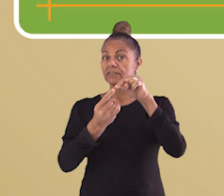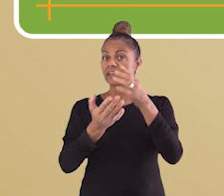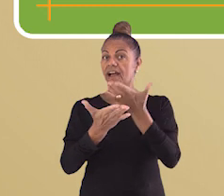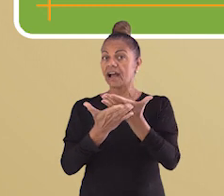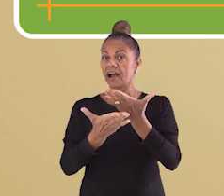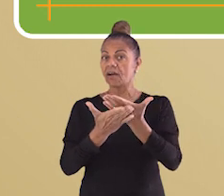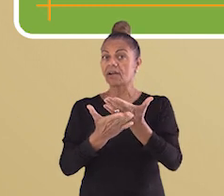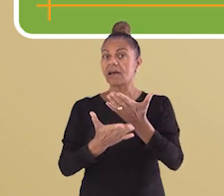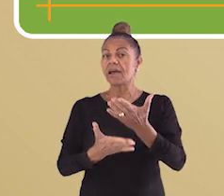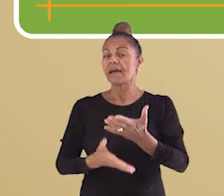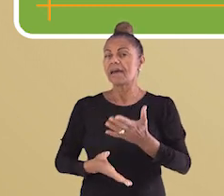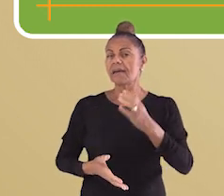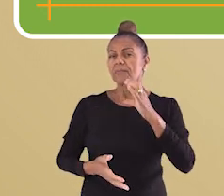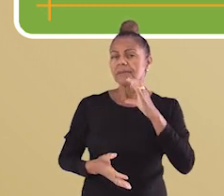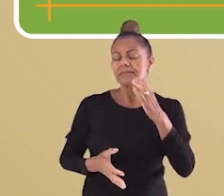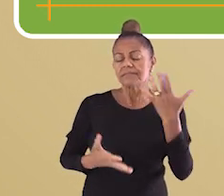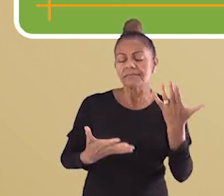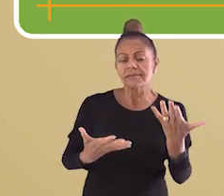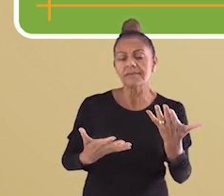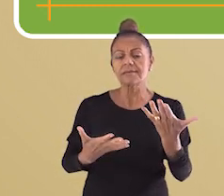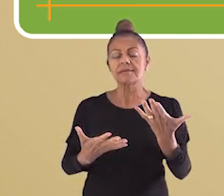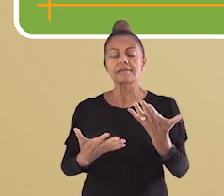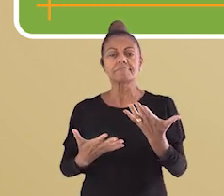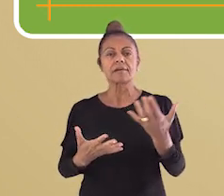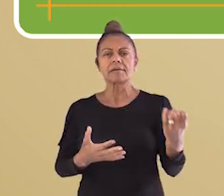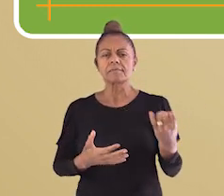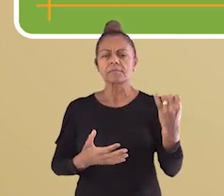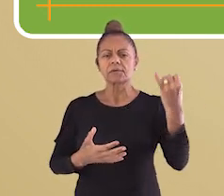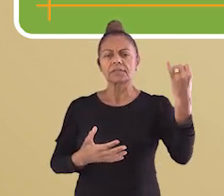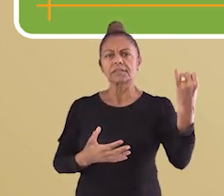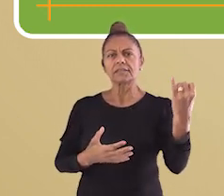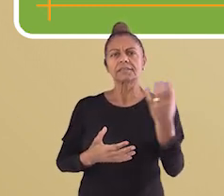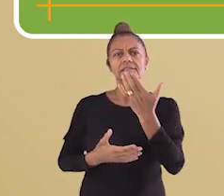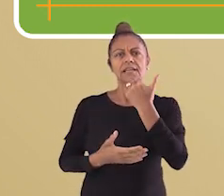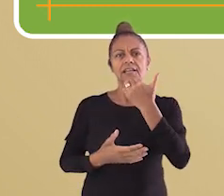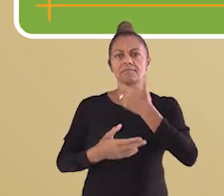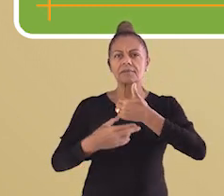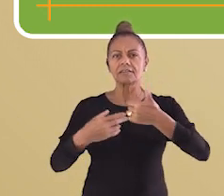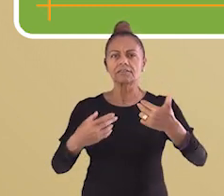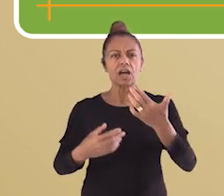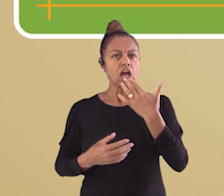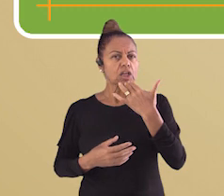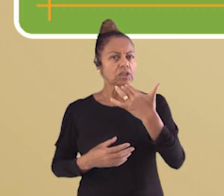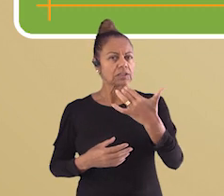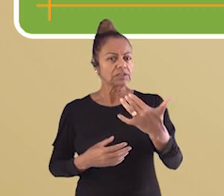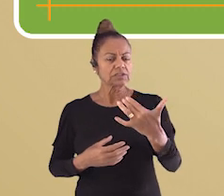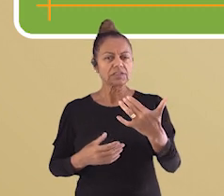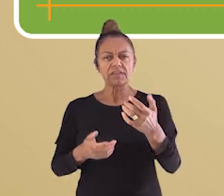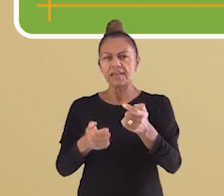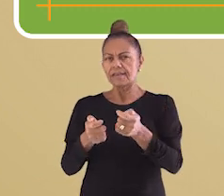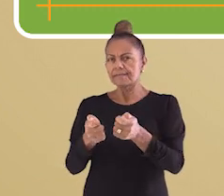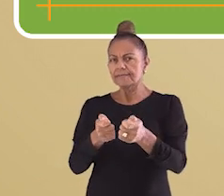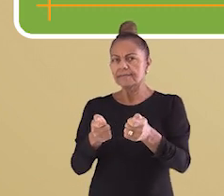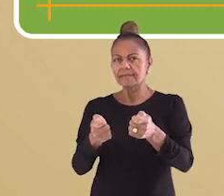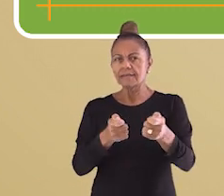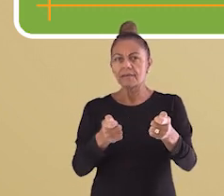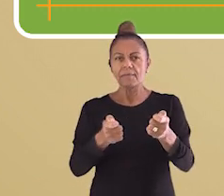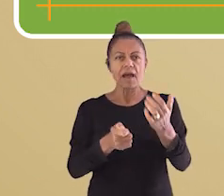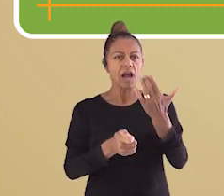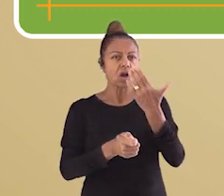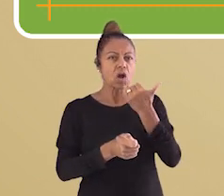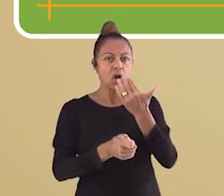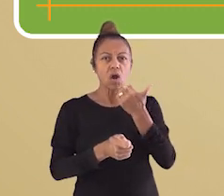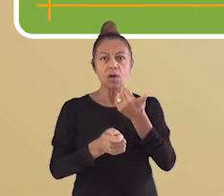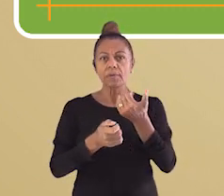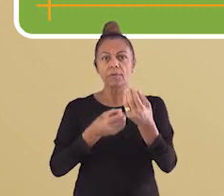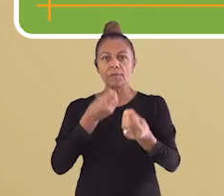a importância de uma alimentação nutritiva, equilibrando o consumo dos alimentos. E se você está aqui com a